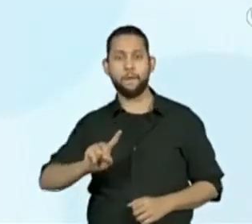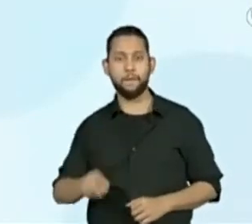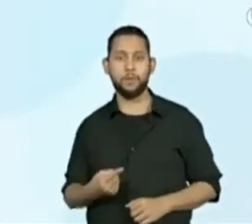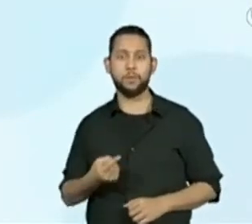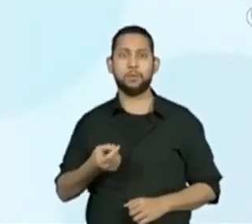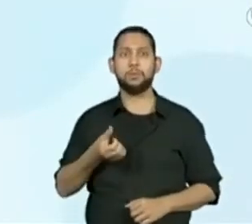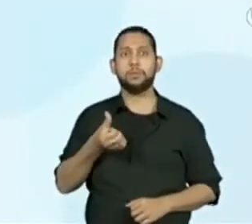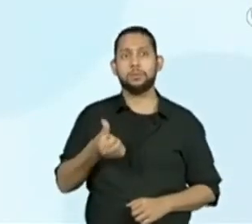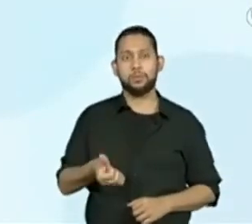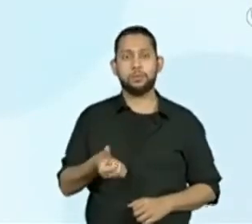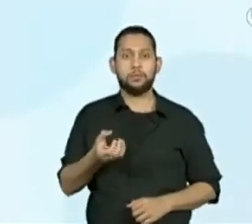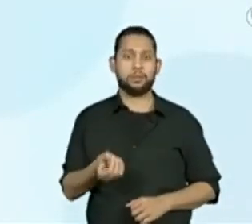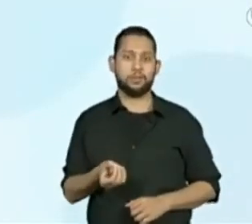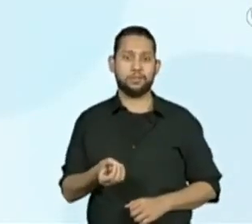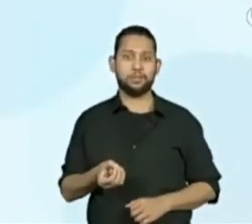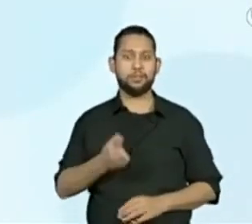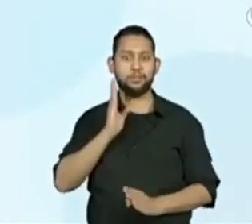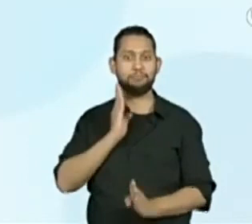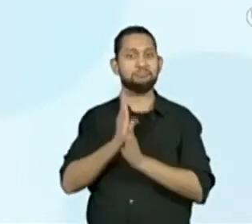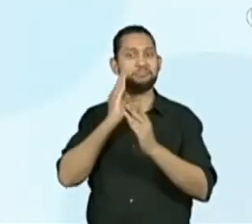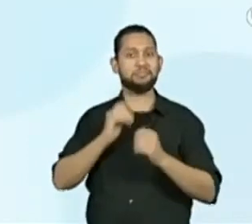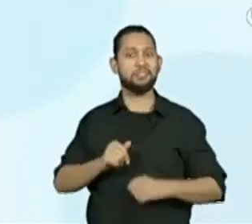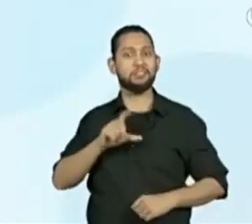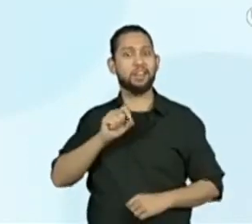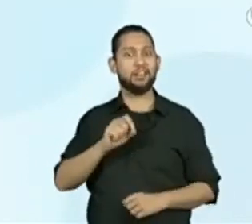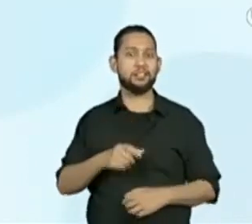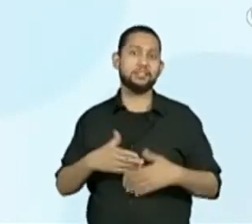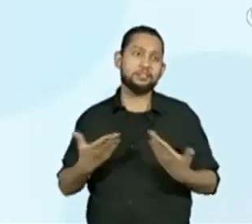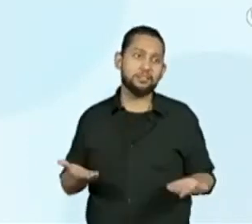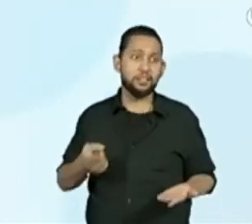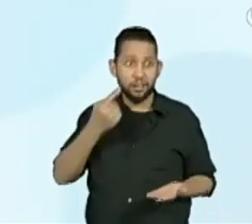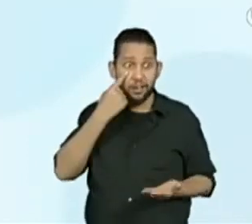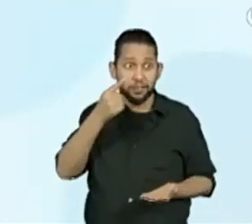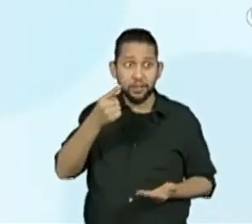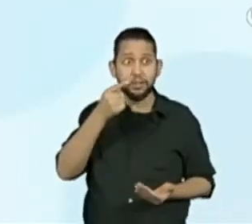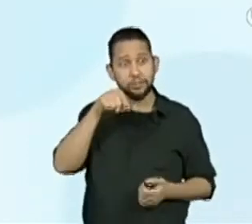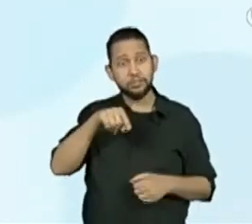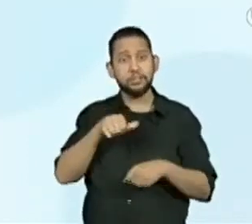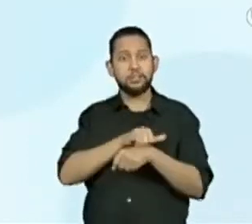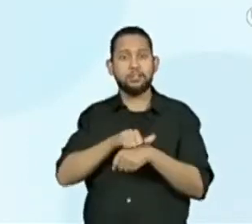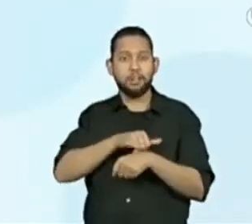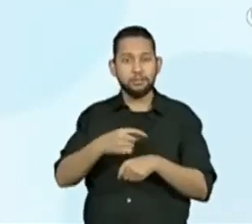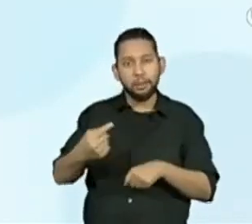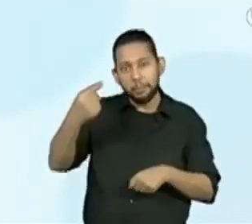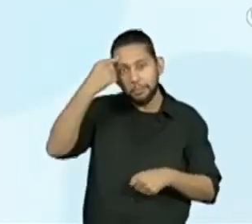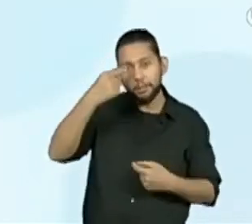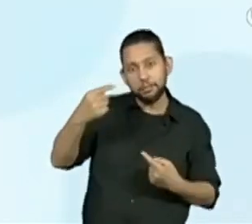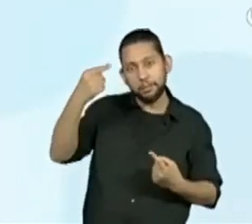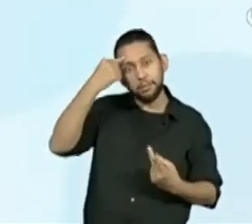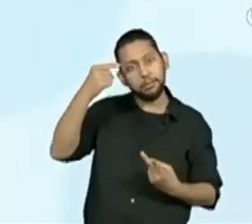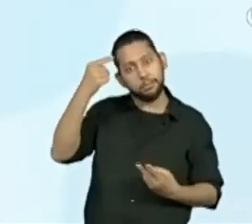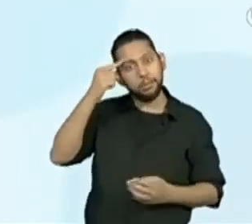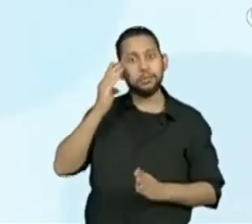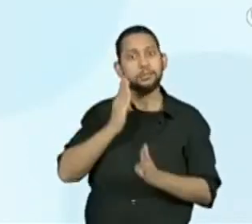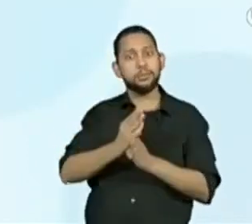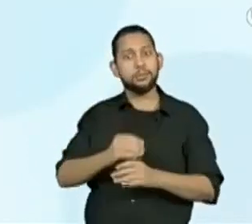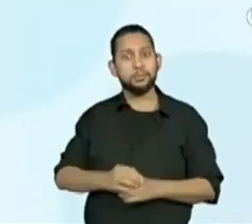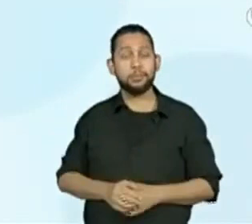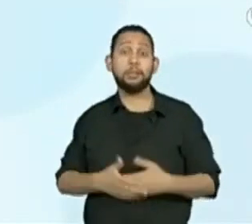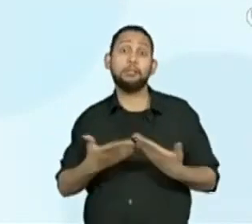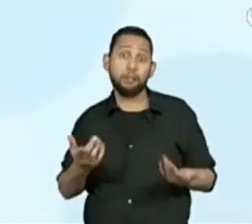valor de 5 e60 se você pensar nessa estratégia a ide